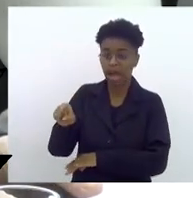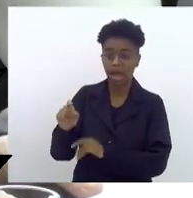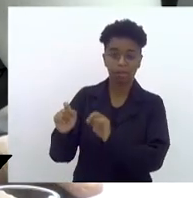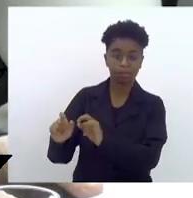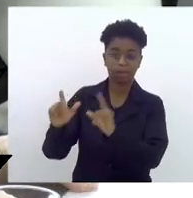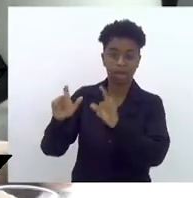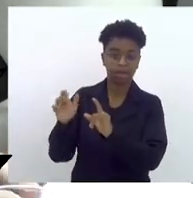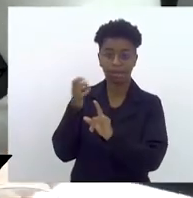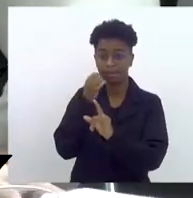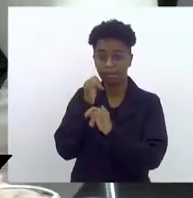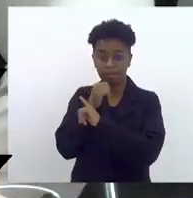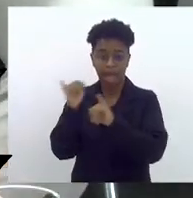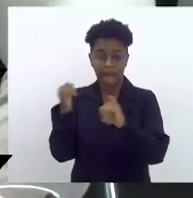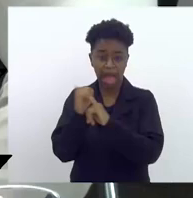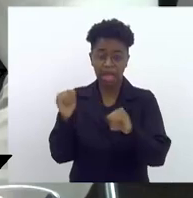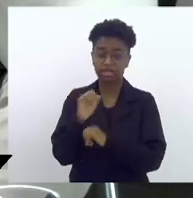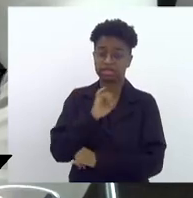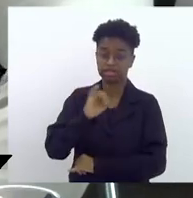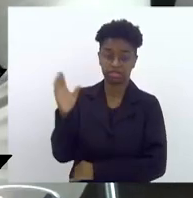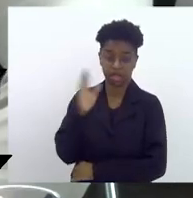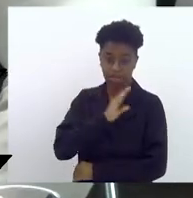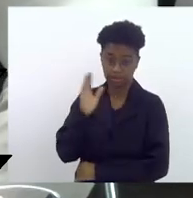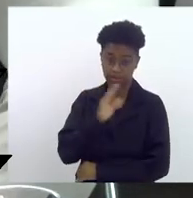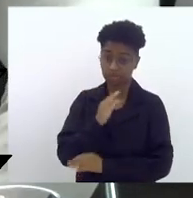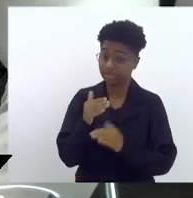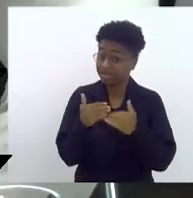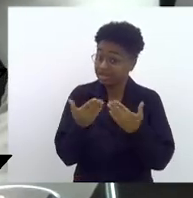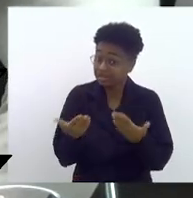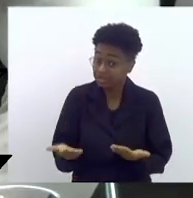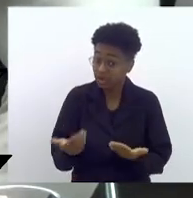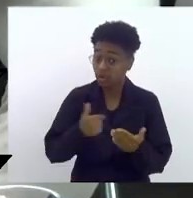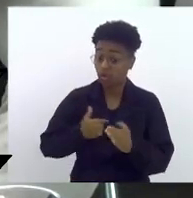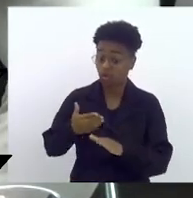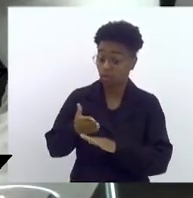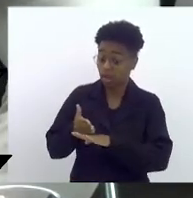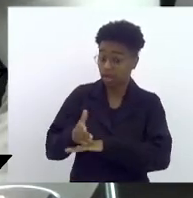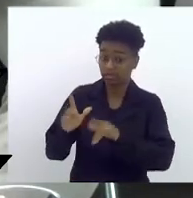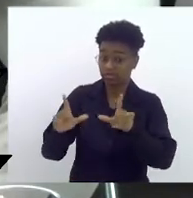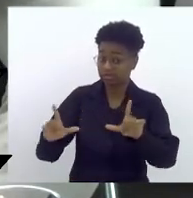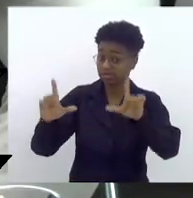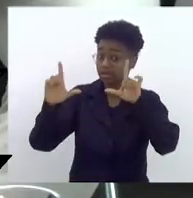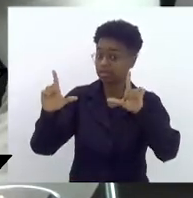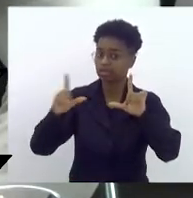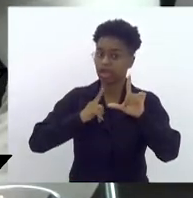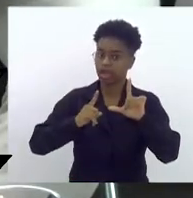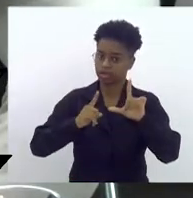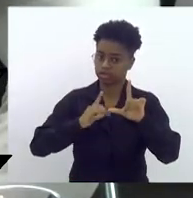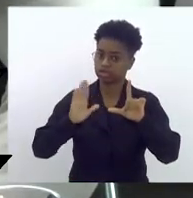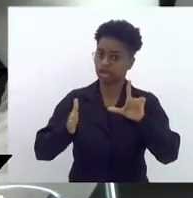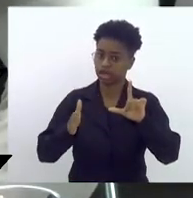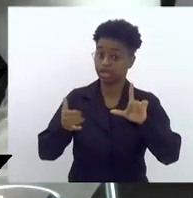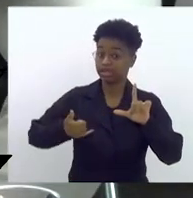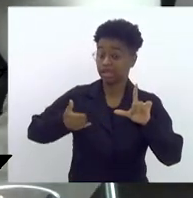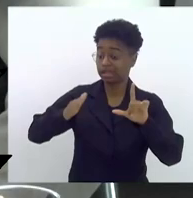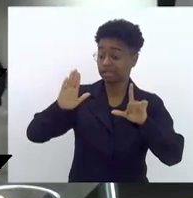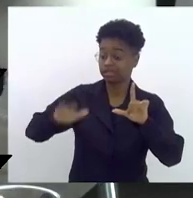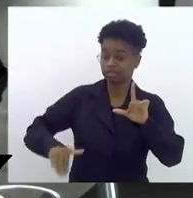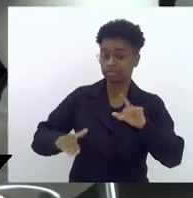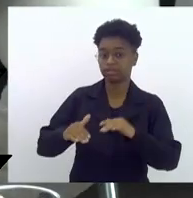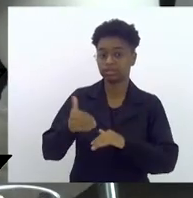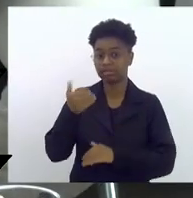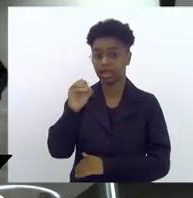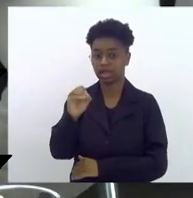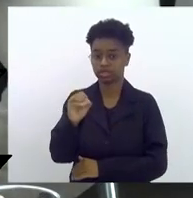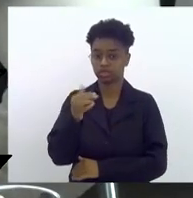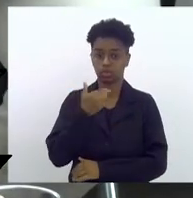de alarme em caso de emergência então eu entro no elevador tem uma placa que é menor de 10 não